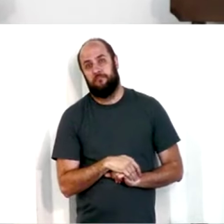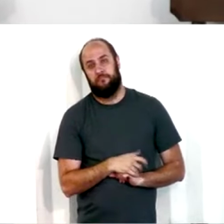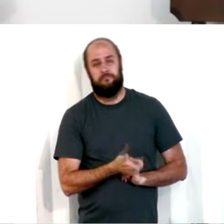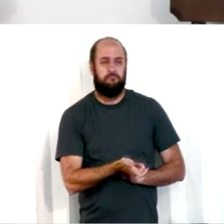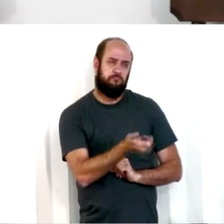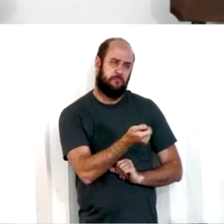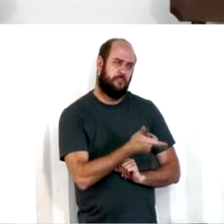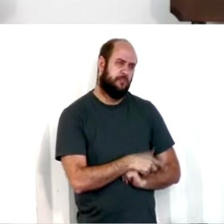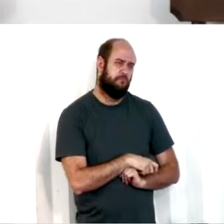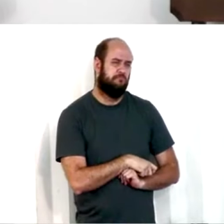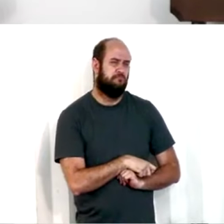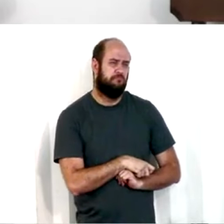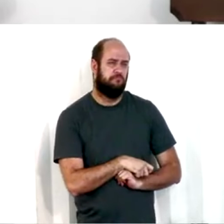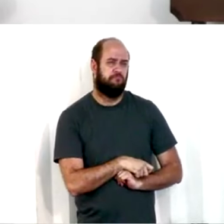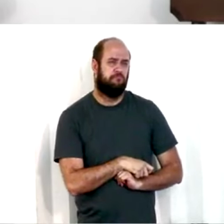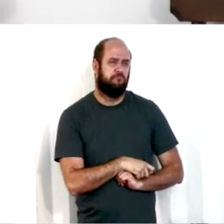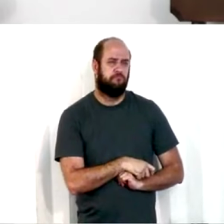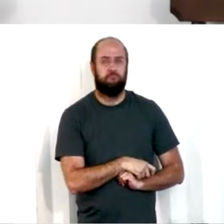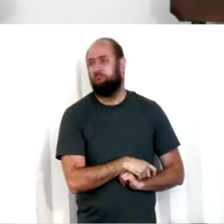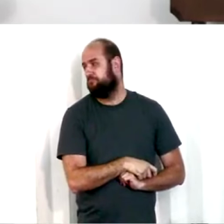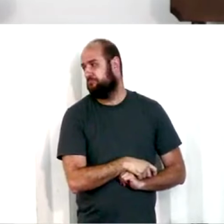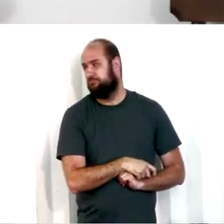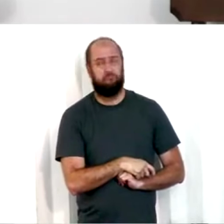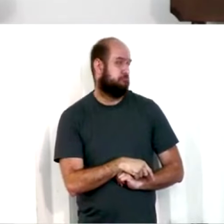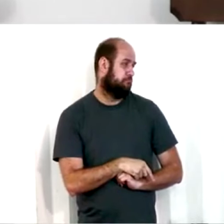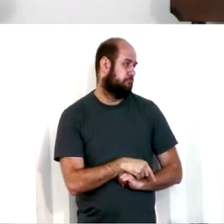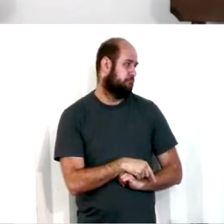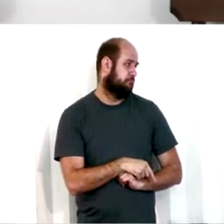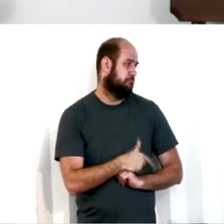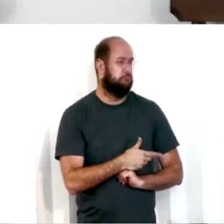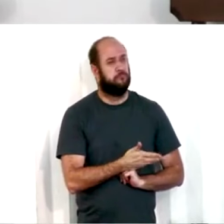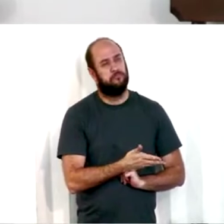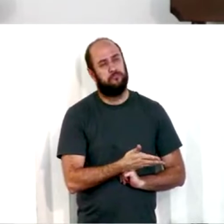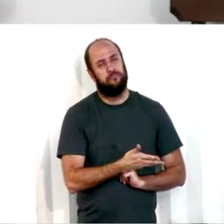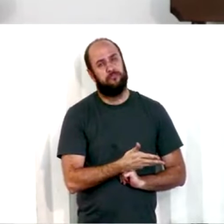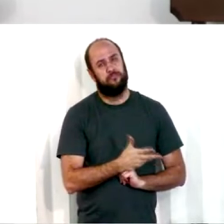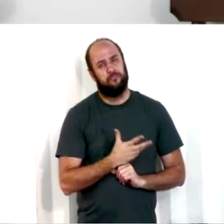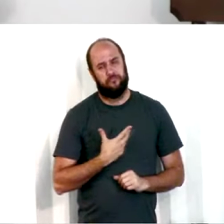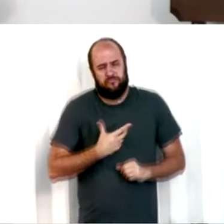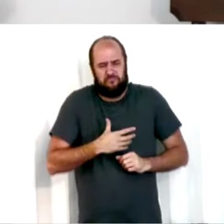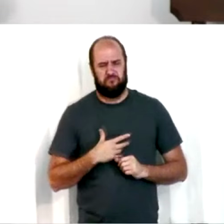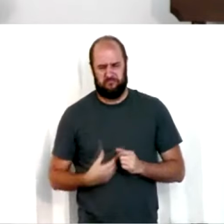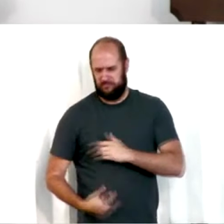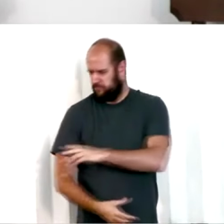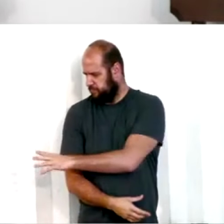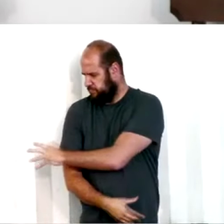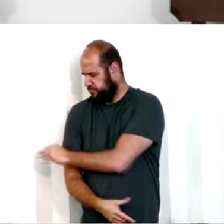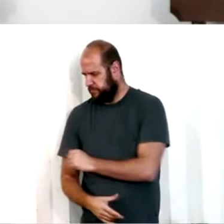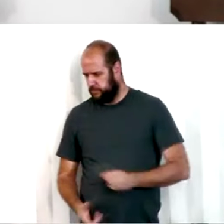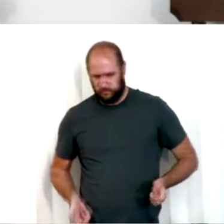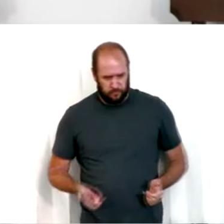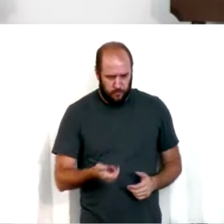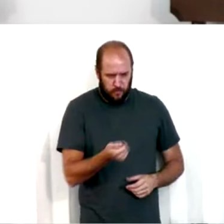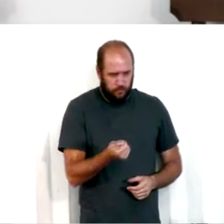lado, olha para o outro, levanta a almofada, cadê o controle